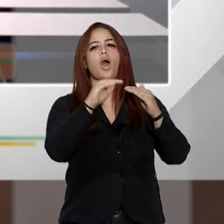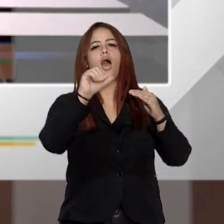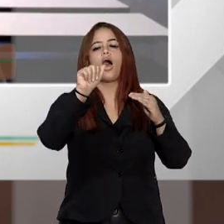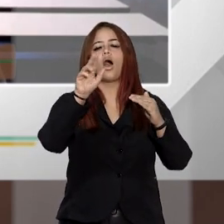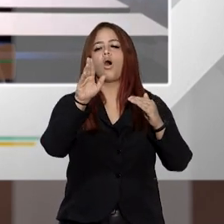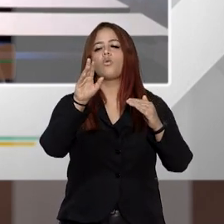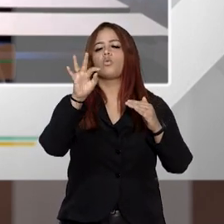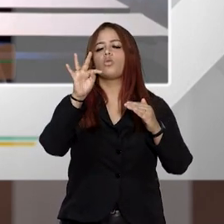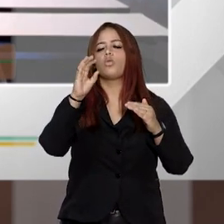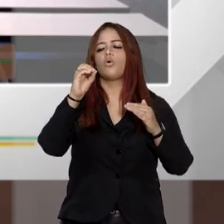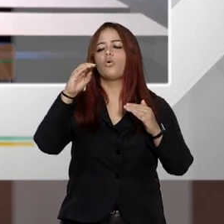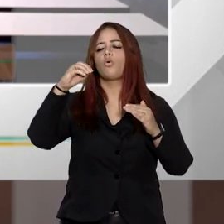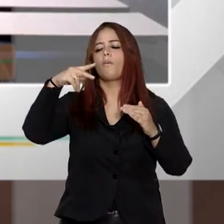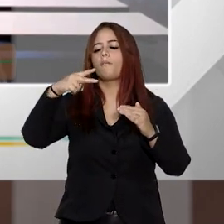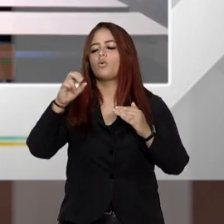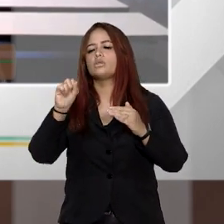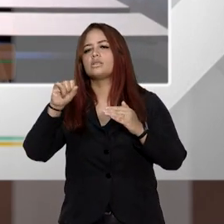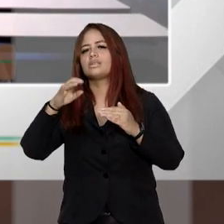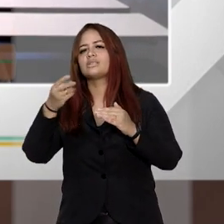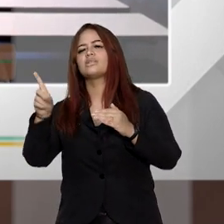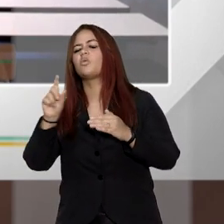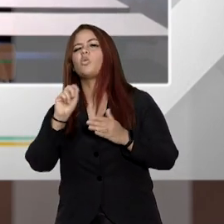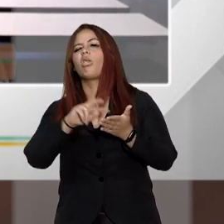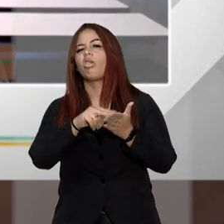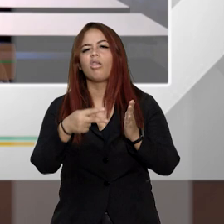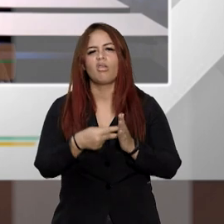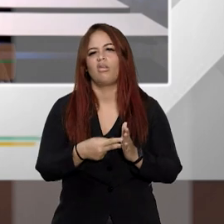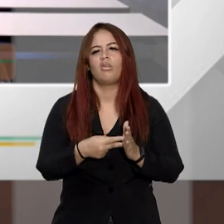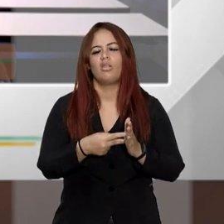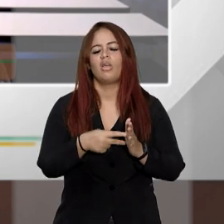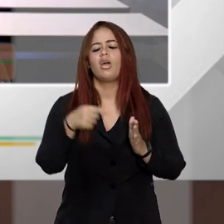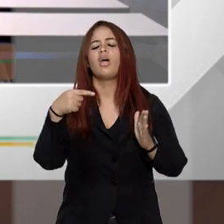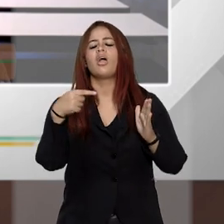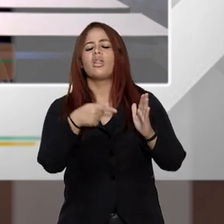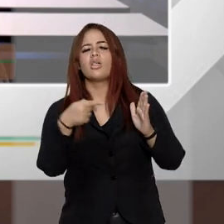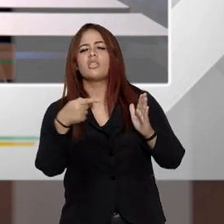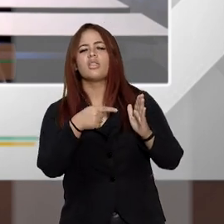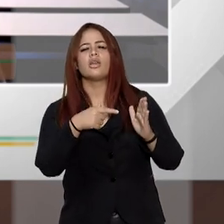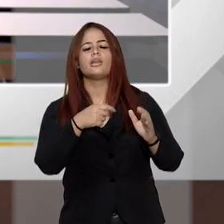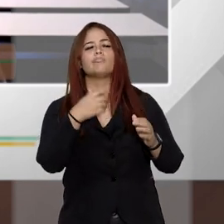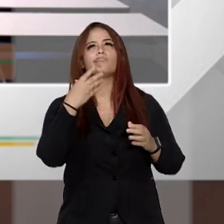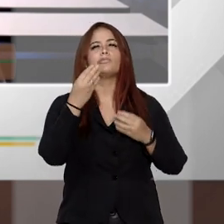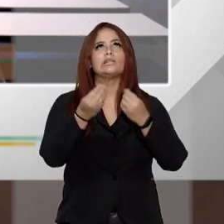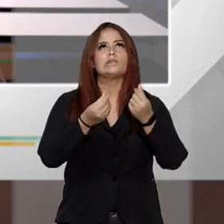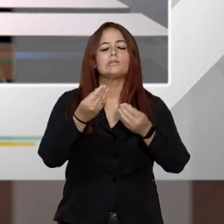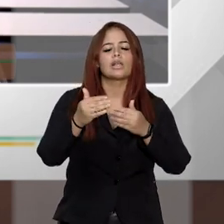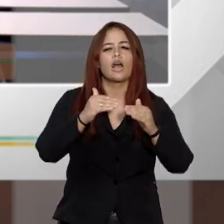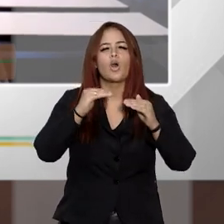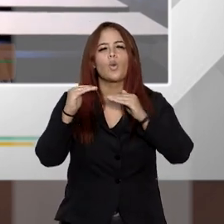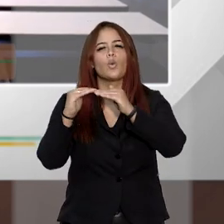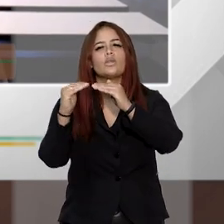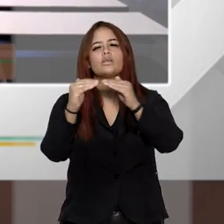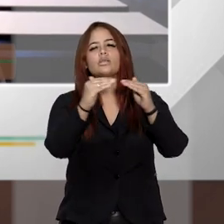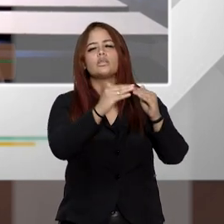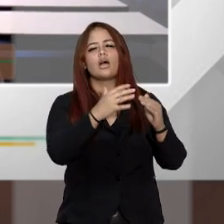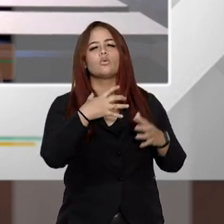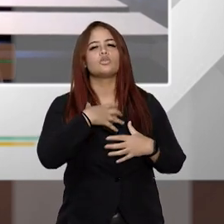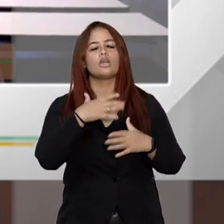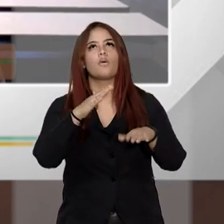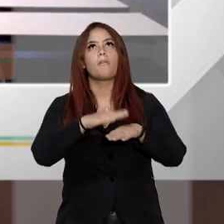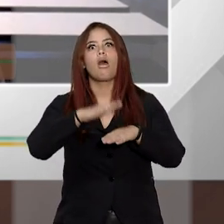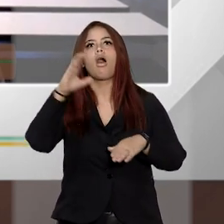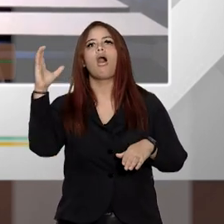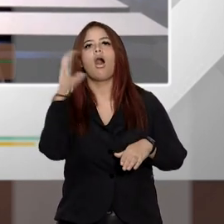que seria esse princípio da autocomposição, né? Ele busca a consensualidade, né? É a forma